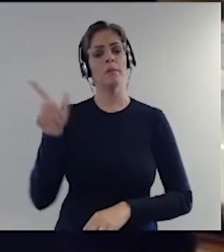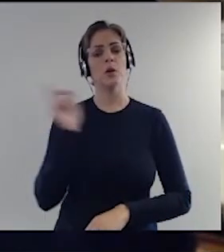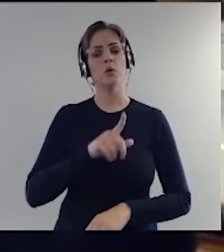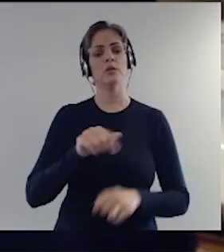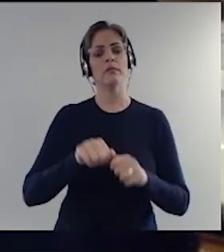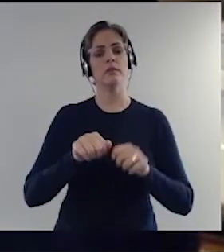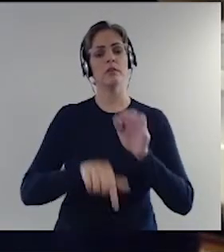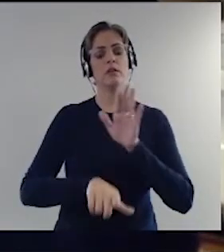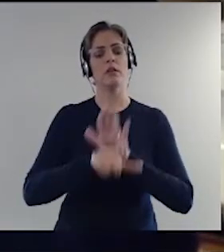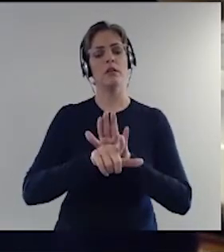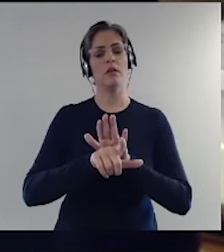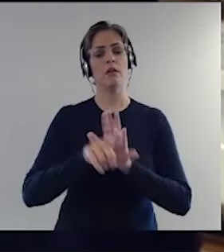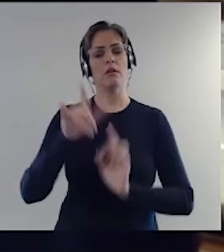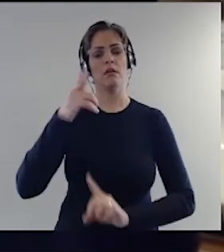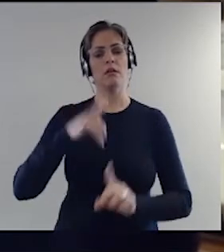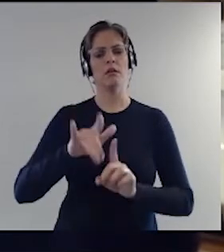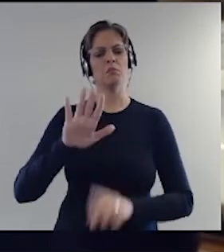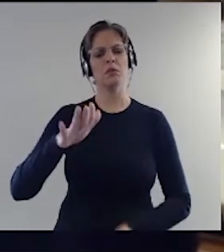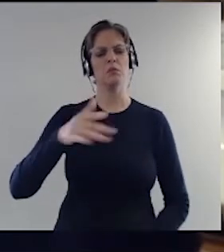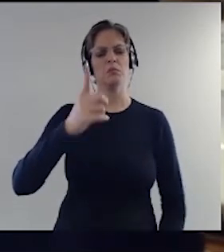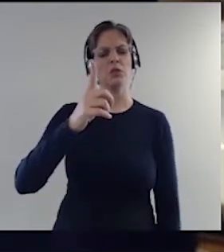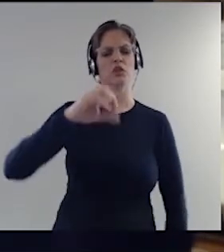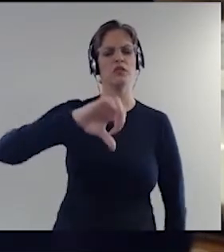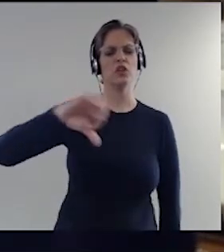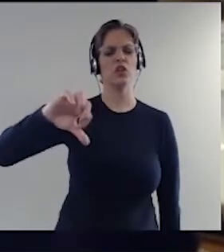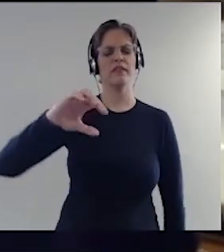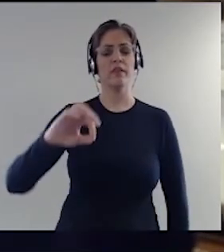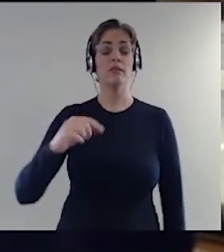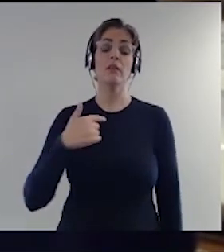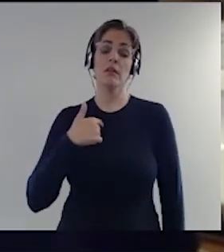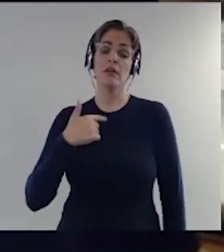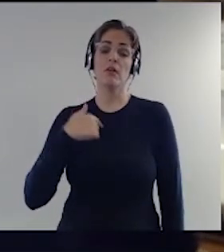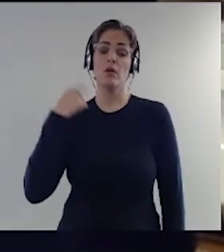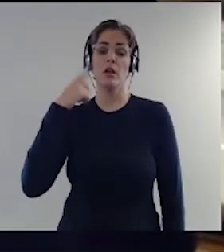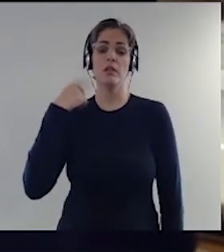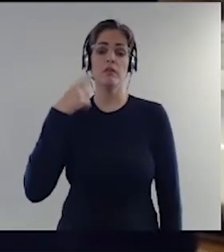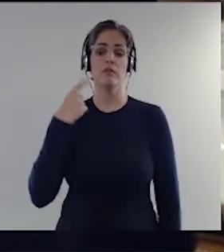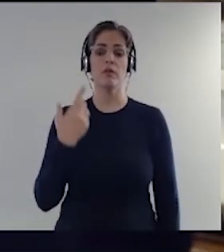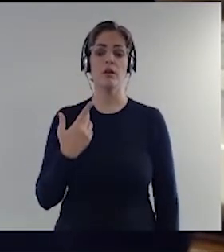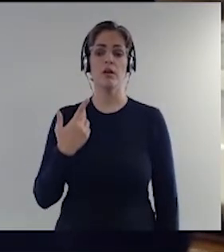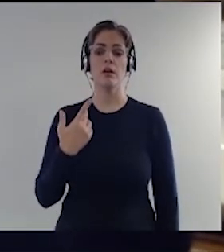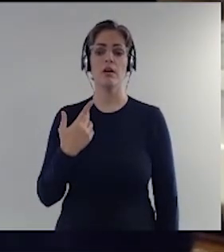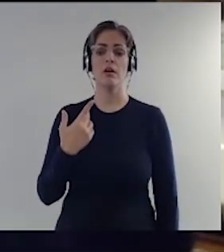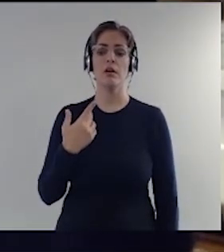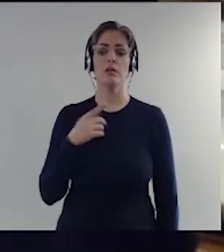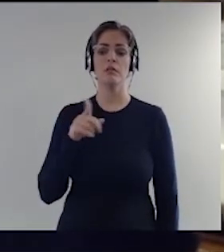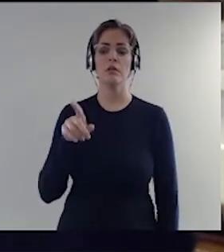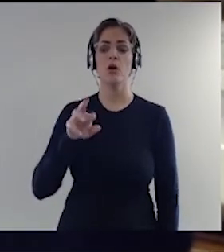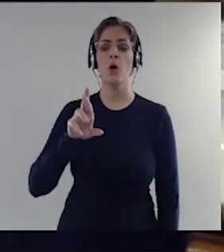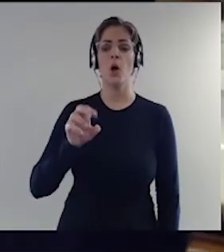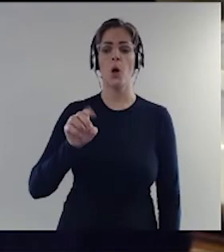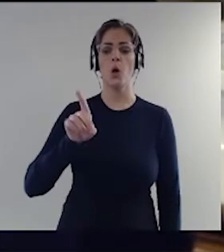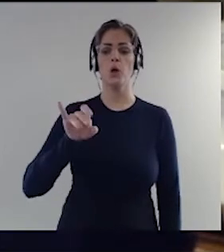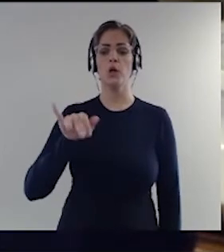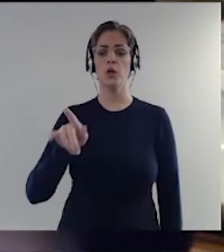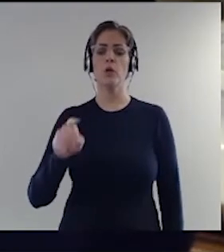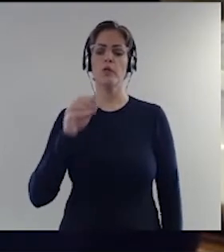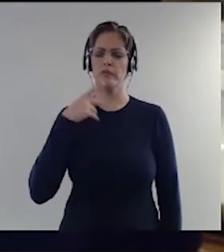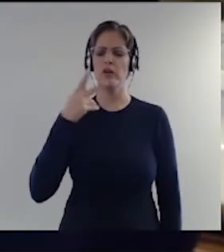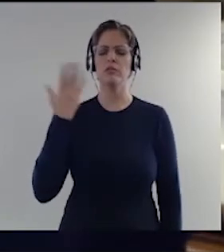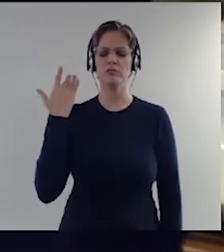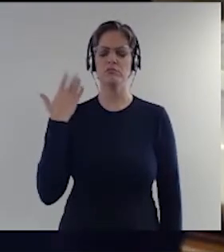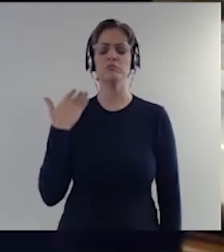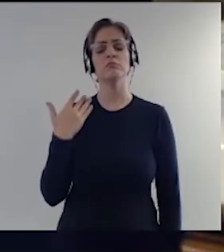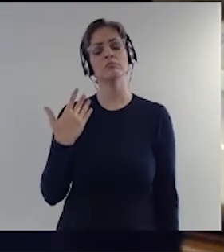parental, lá pelos anos de 1990. Eu sou um advogado, o Rodrigo fez essa referência, bastante antigo, e